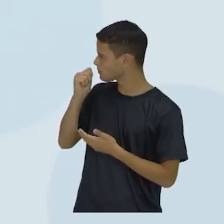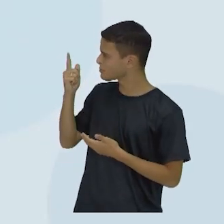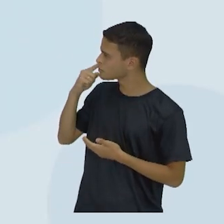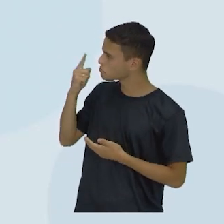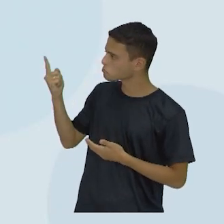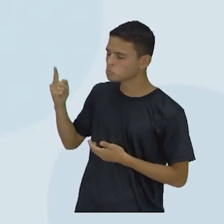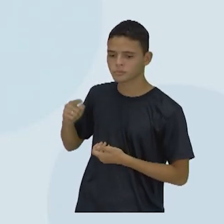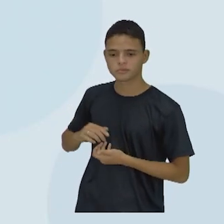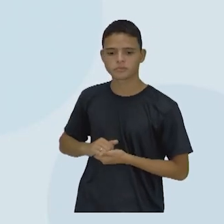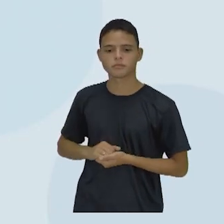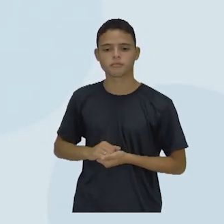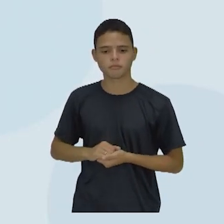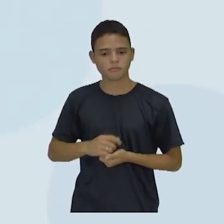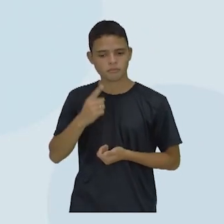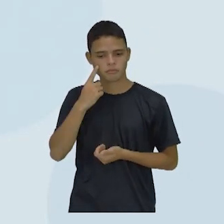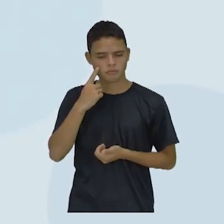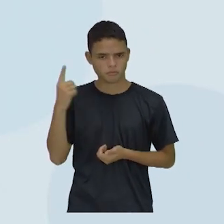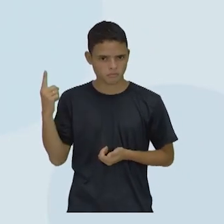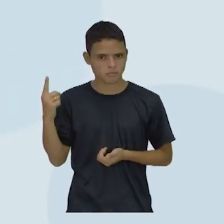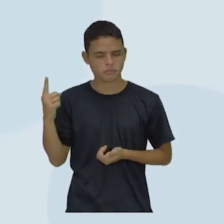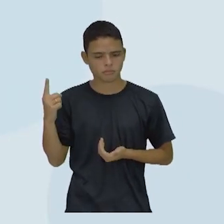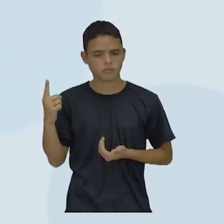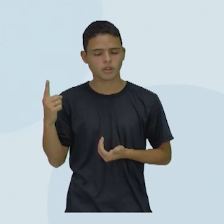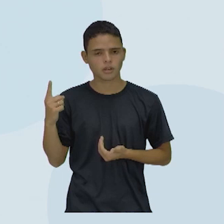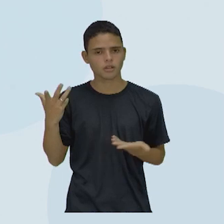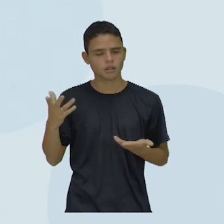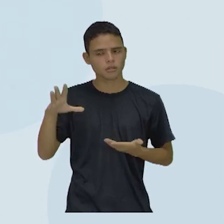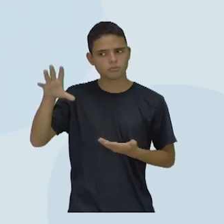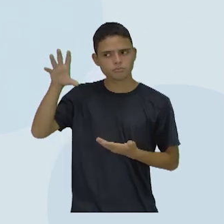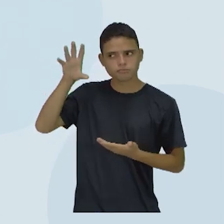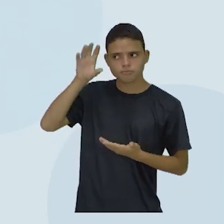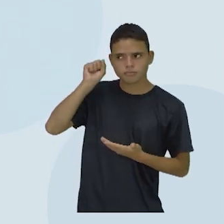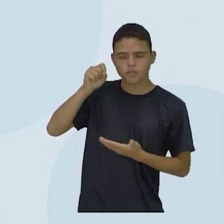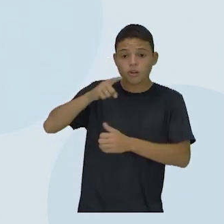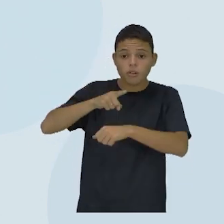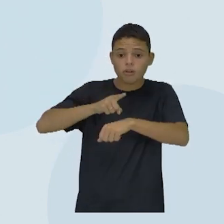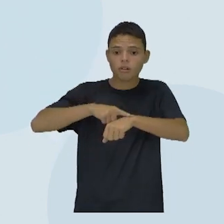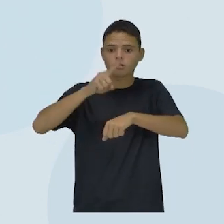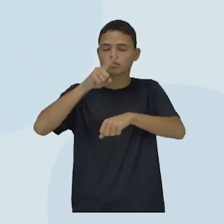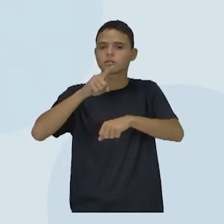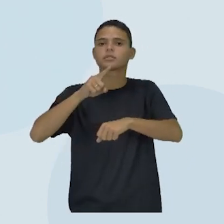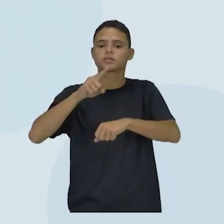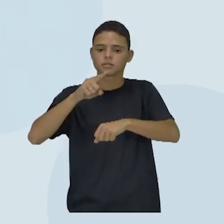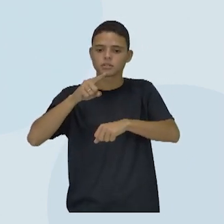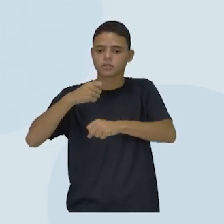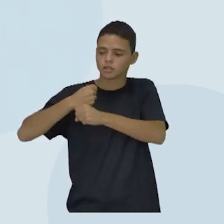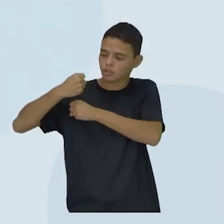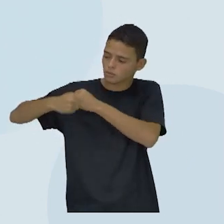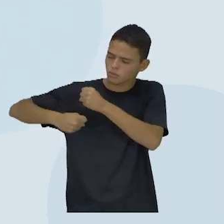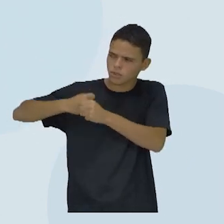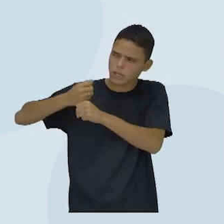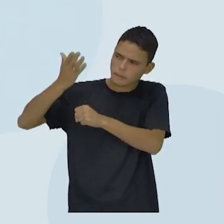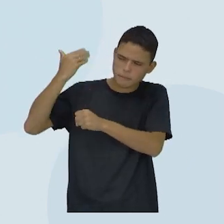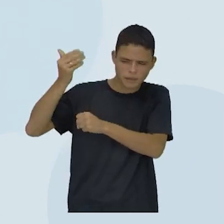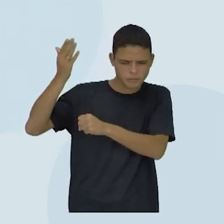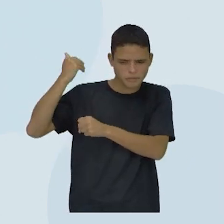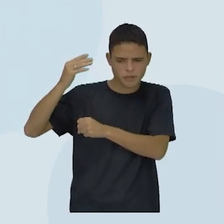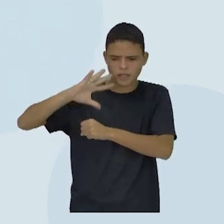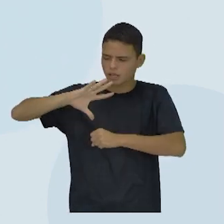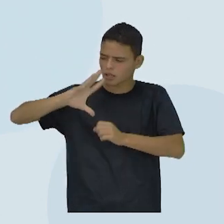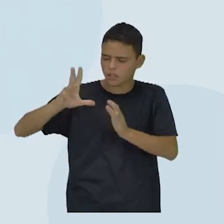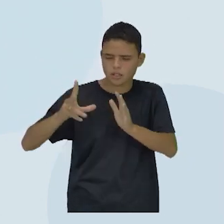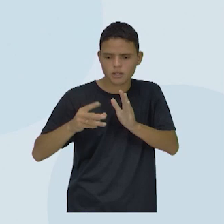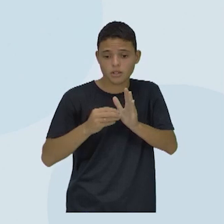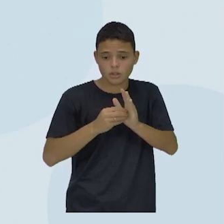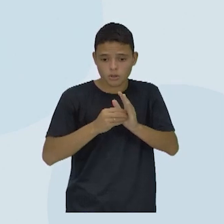por exemplo, aí na ondas do rádio, porque nós estávamos falando no momento onde tudo ali, naquele ano, era pelo rádio. Agora nós